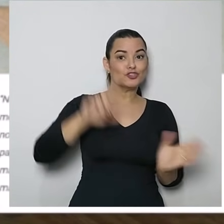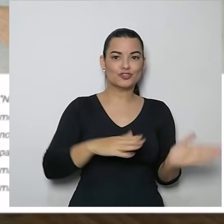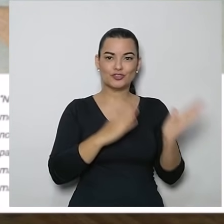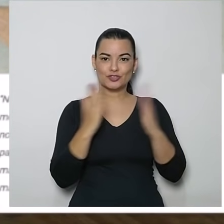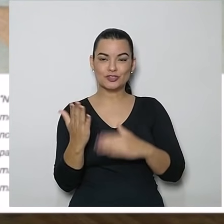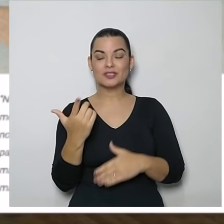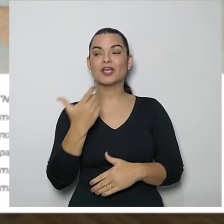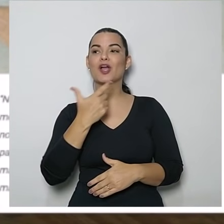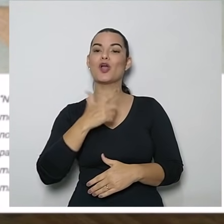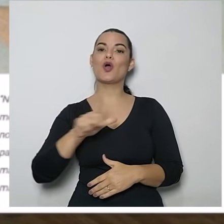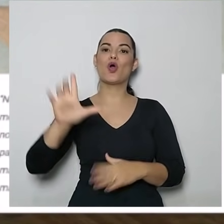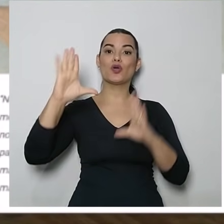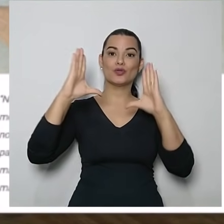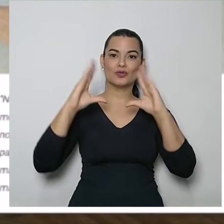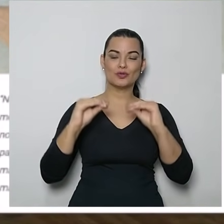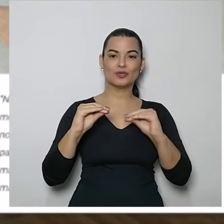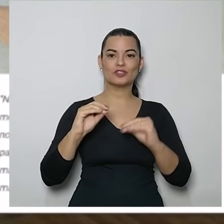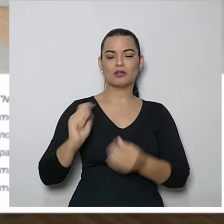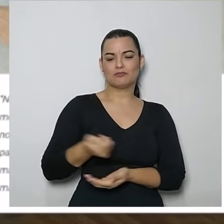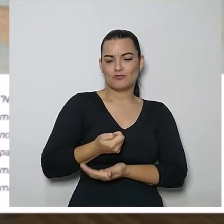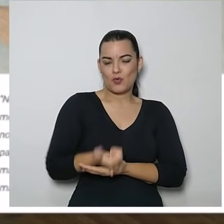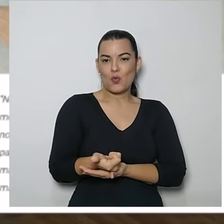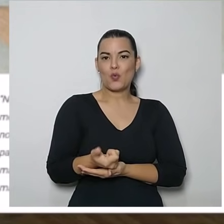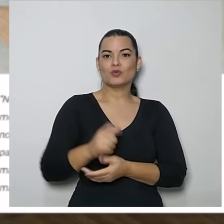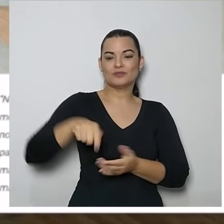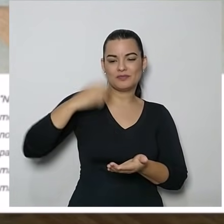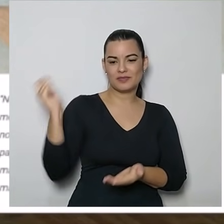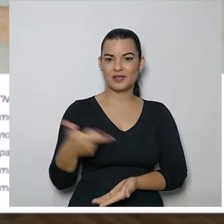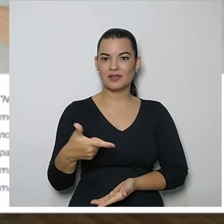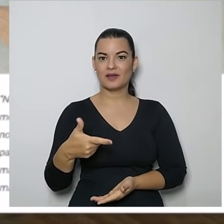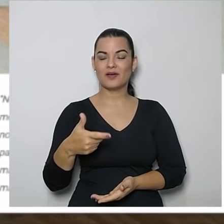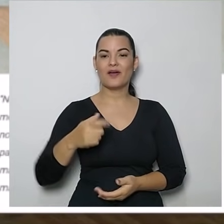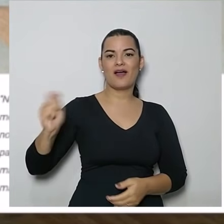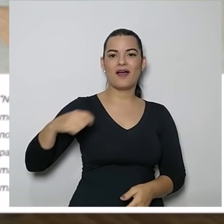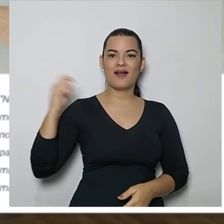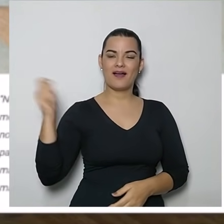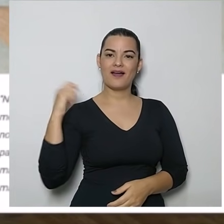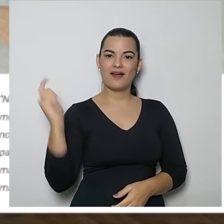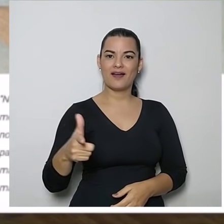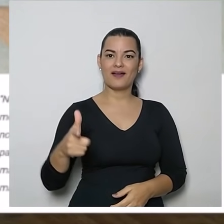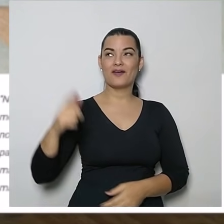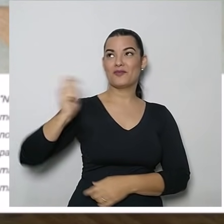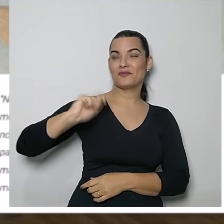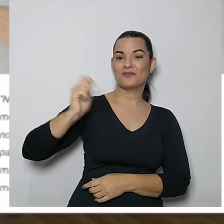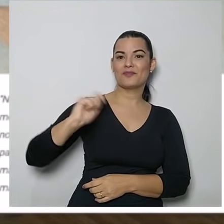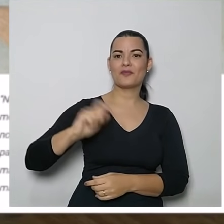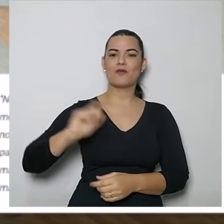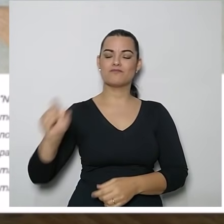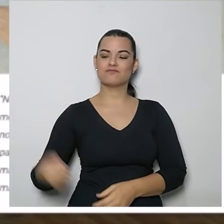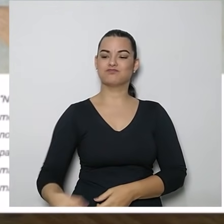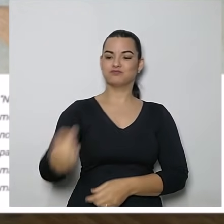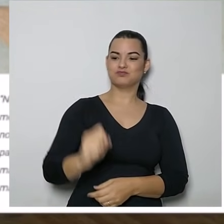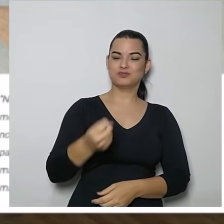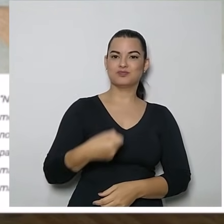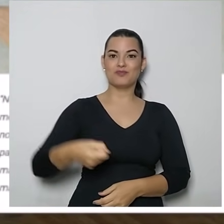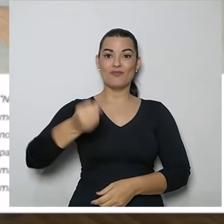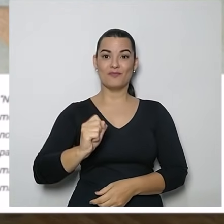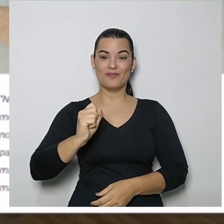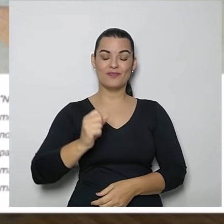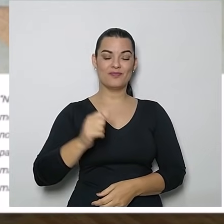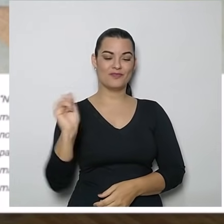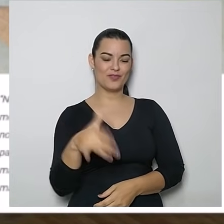Para o dia eram gude, peão, arco, avião, papagaio, diabolô, bilboquê,